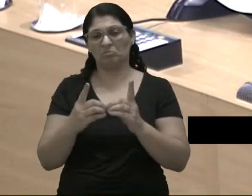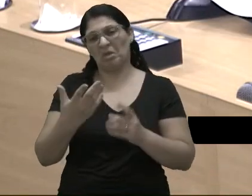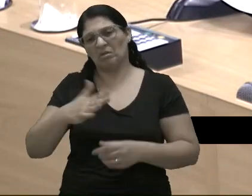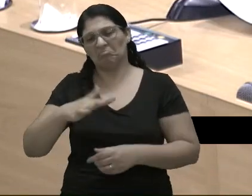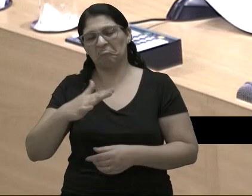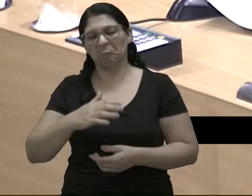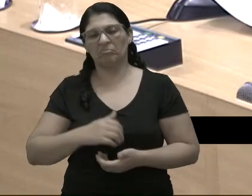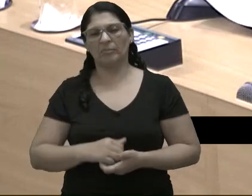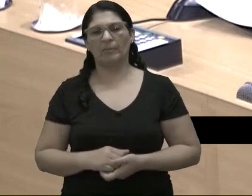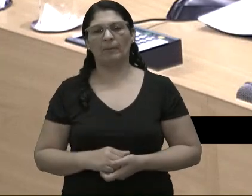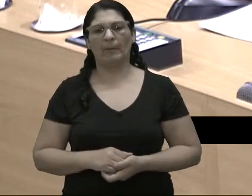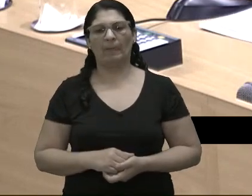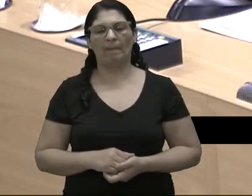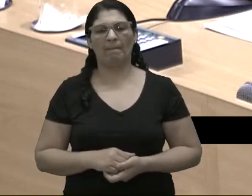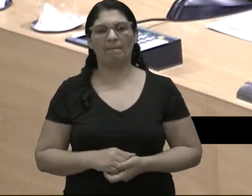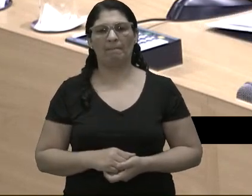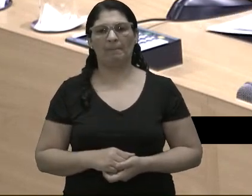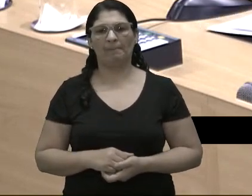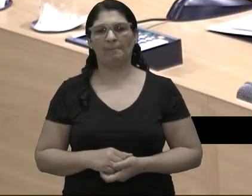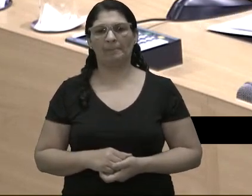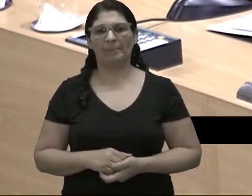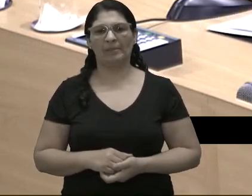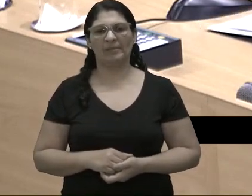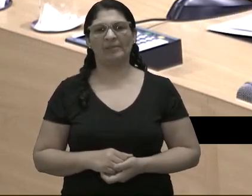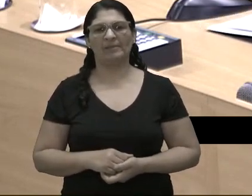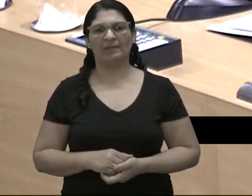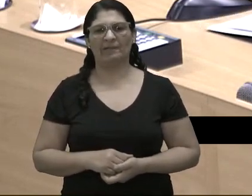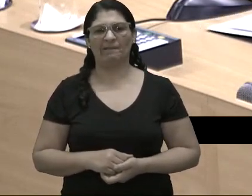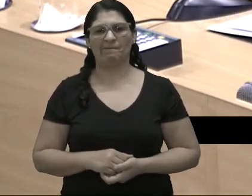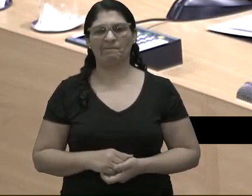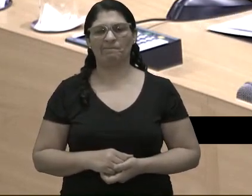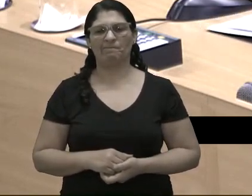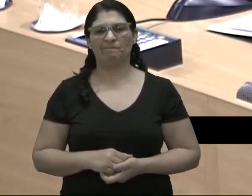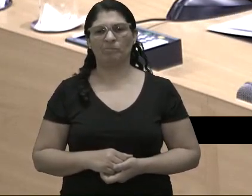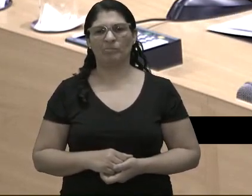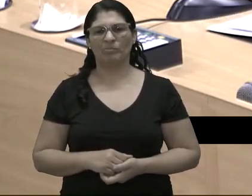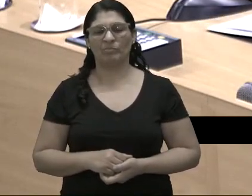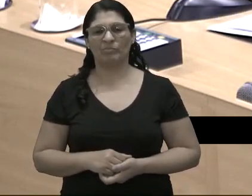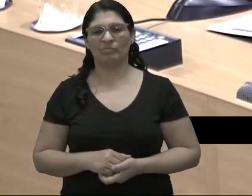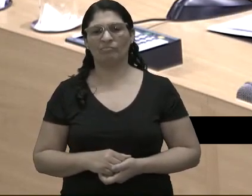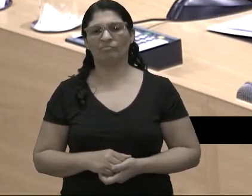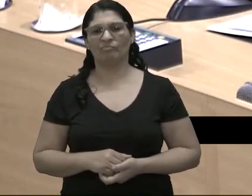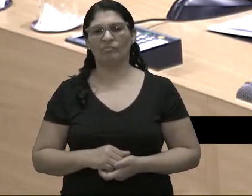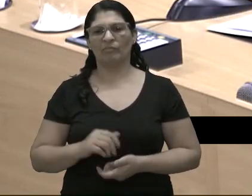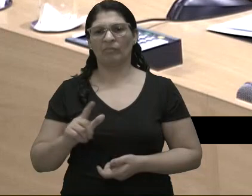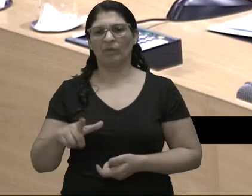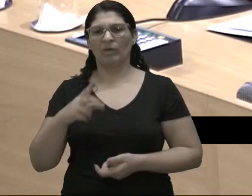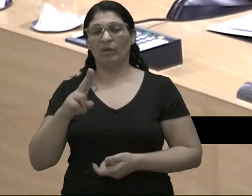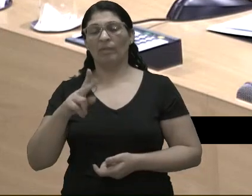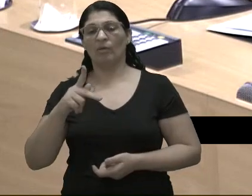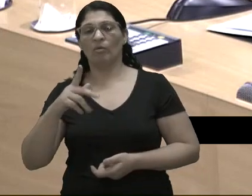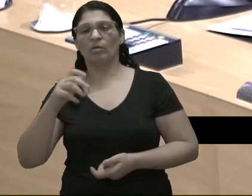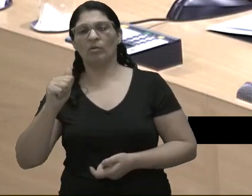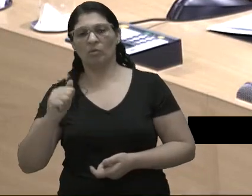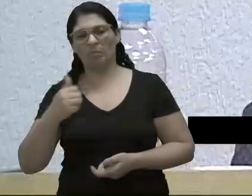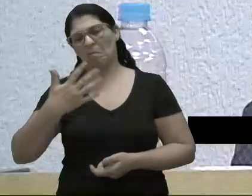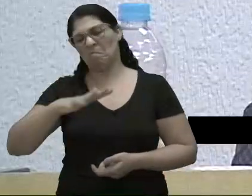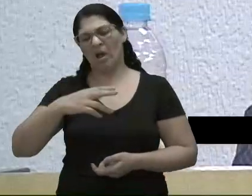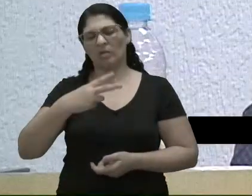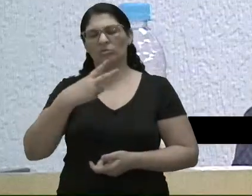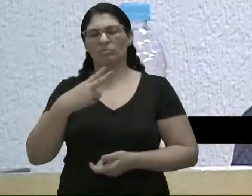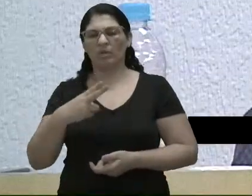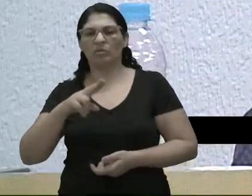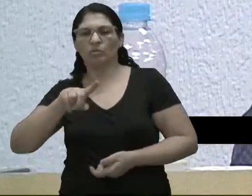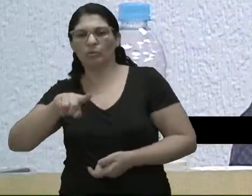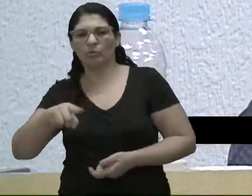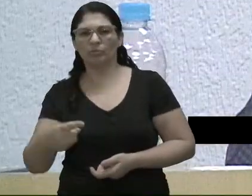mil. É uma média, né? E a média da Santa Helena, uns 2 mil, mais ou menos. Qual que aproximadamente.